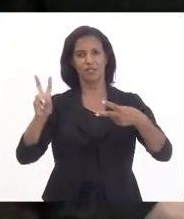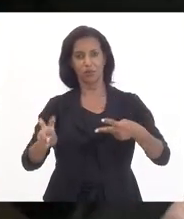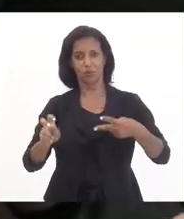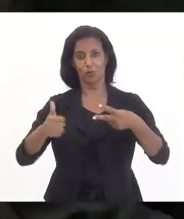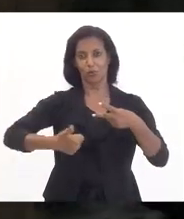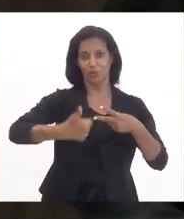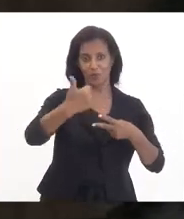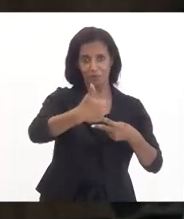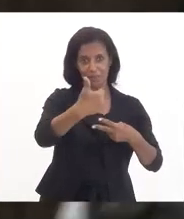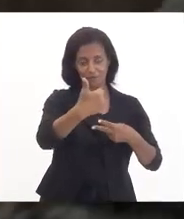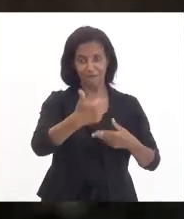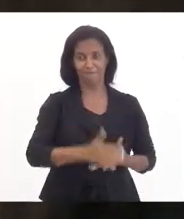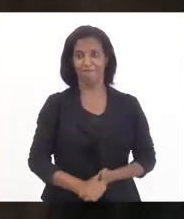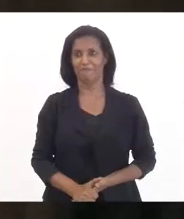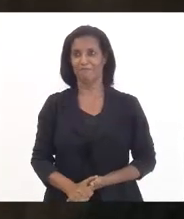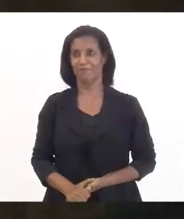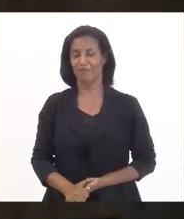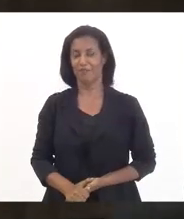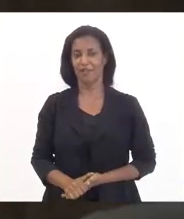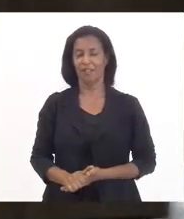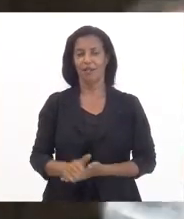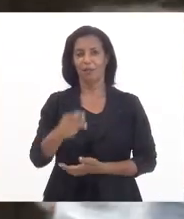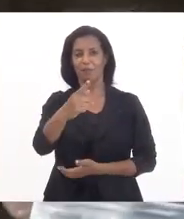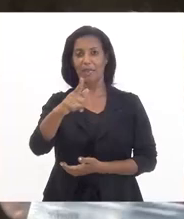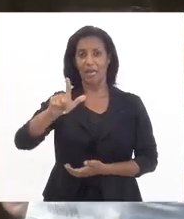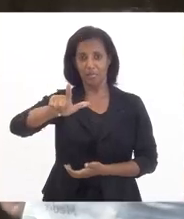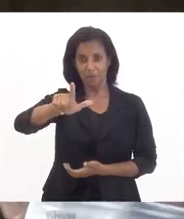primeiro, o projeto...